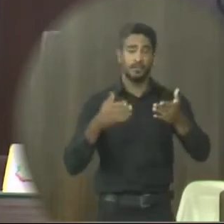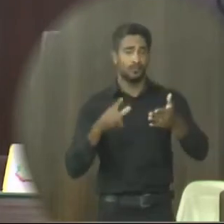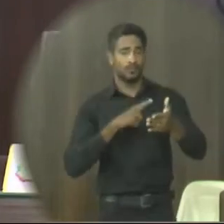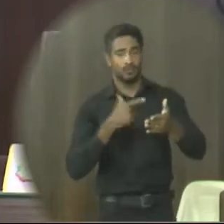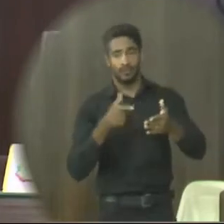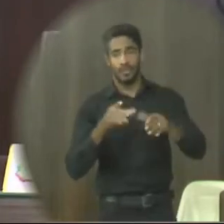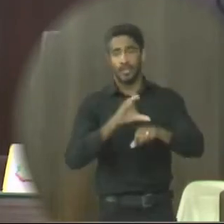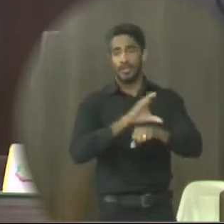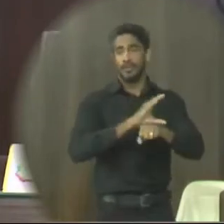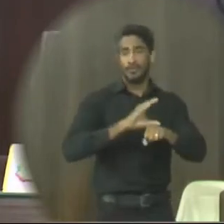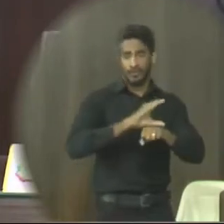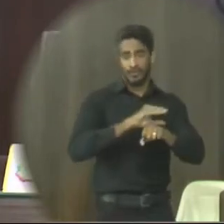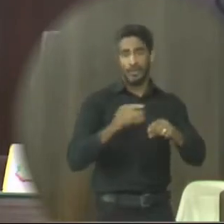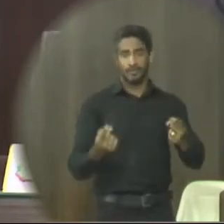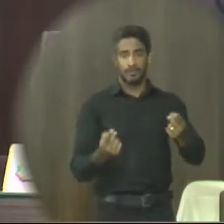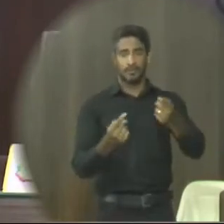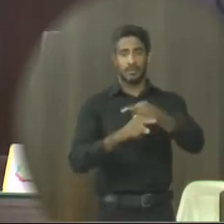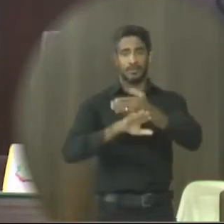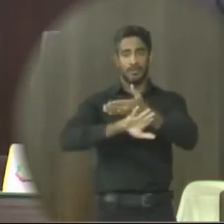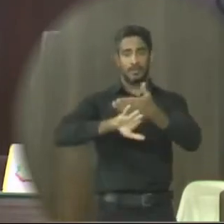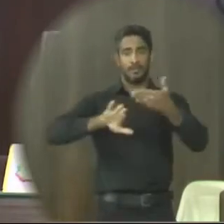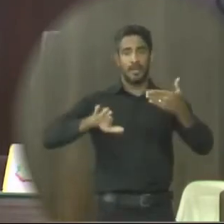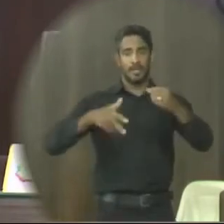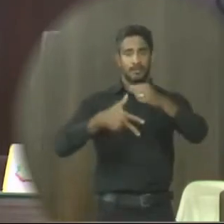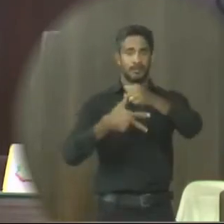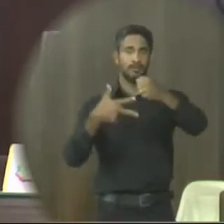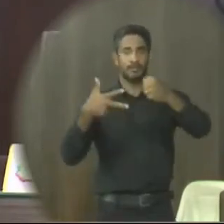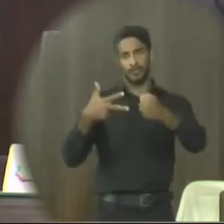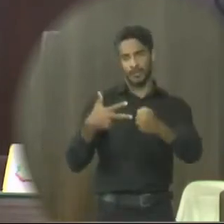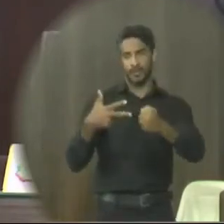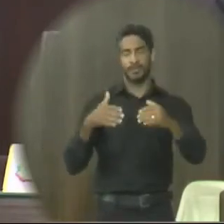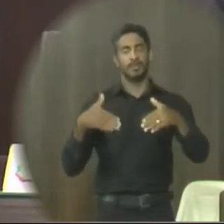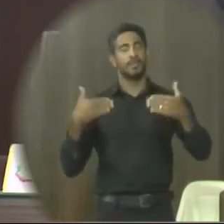constitucionais separados dos poderes. Portanto,